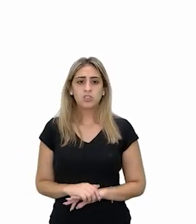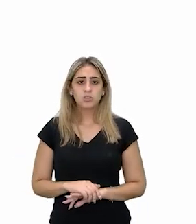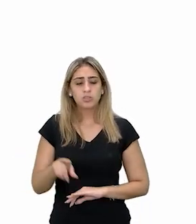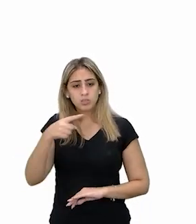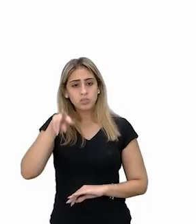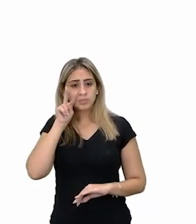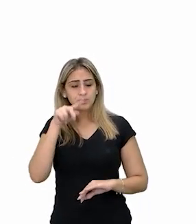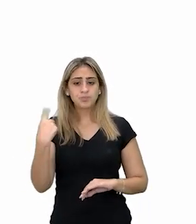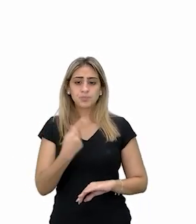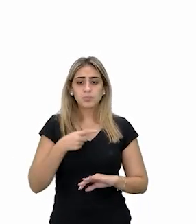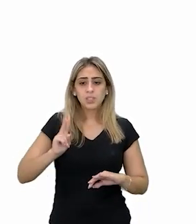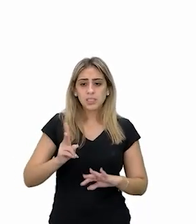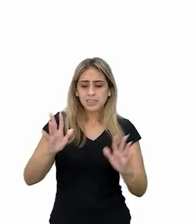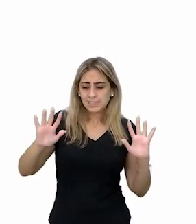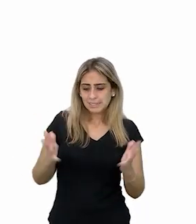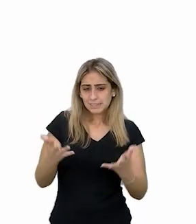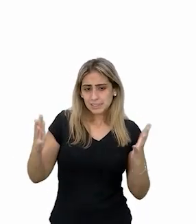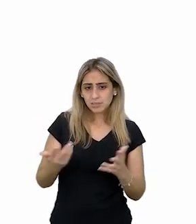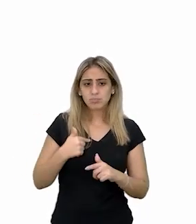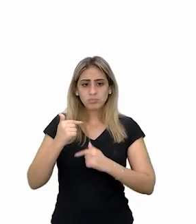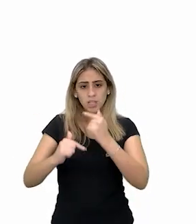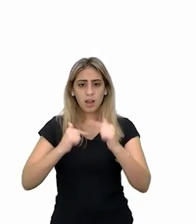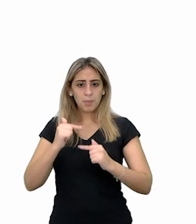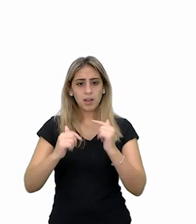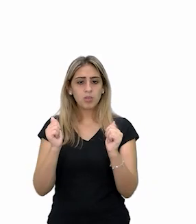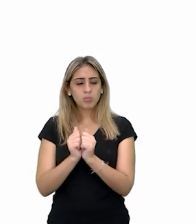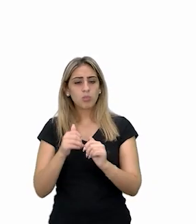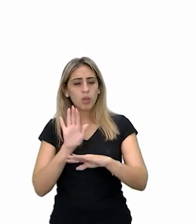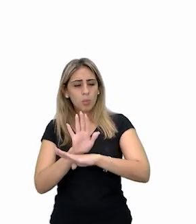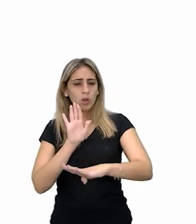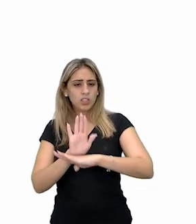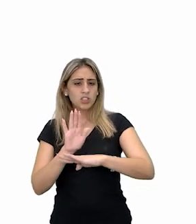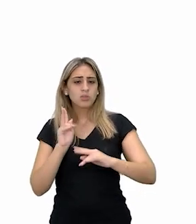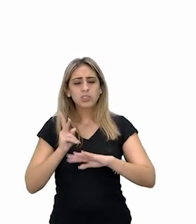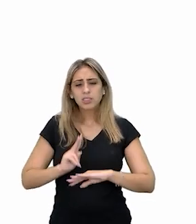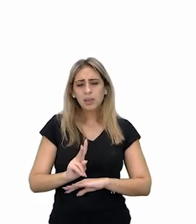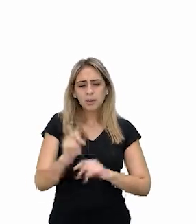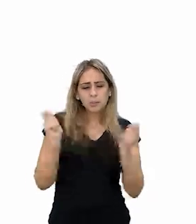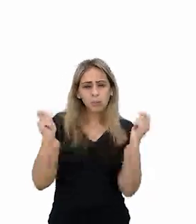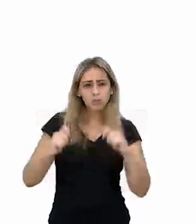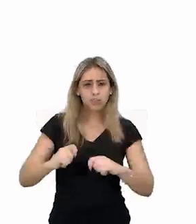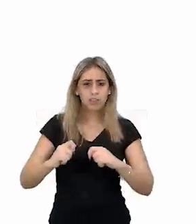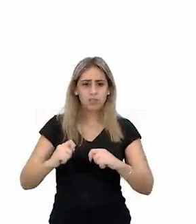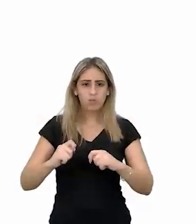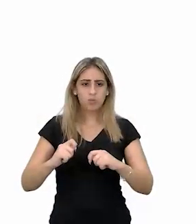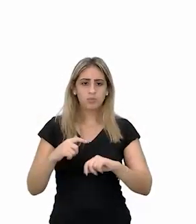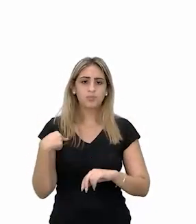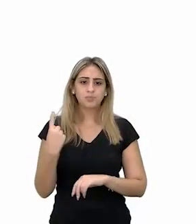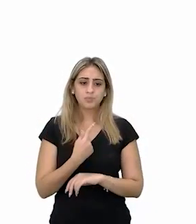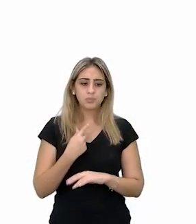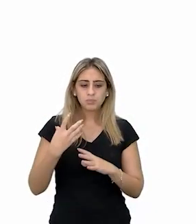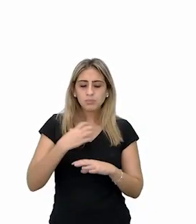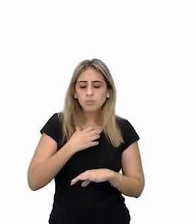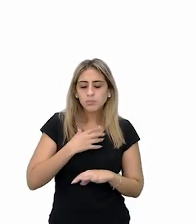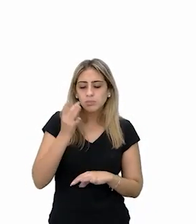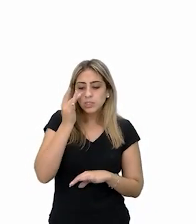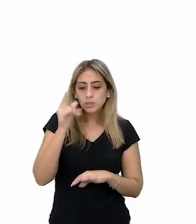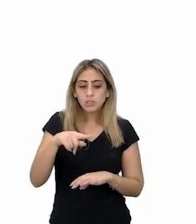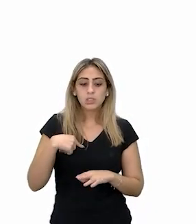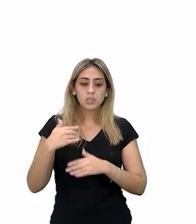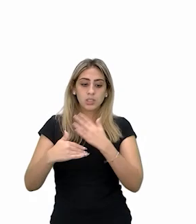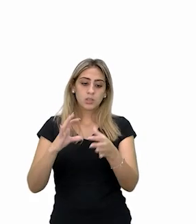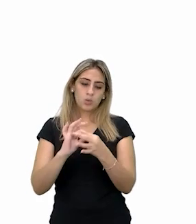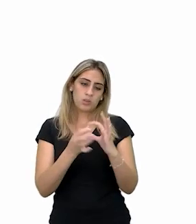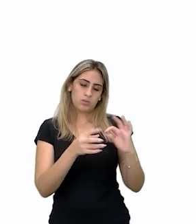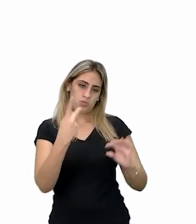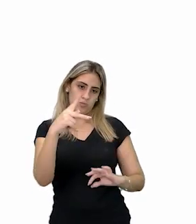vão ver que a gente vai estar sempre estimulando esse trabalho colaborativo sempre que possível, né? Claro, como eu disse, de acordo com o contexto